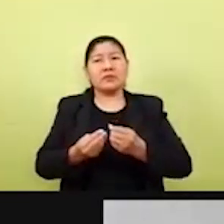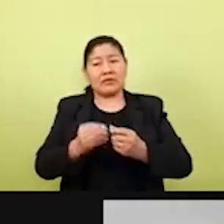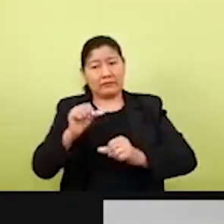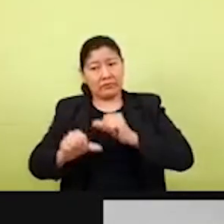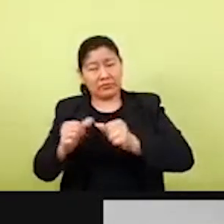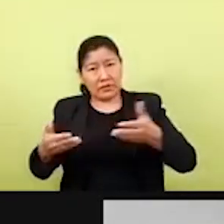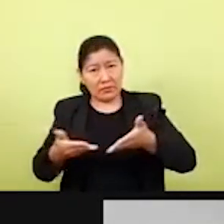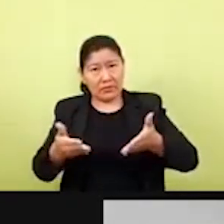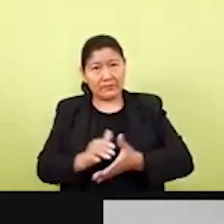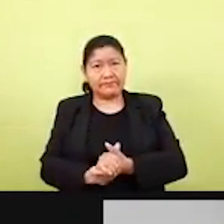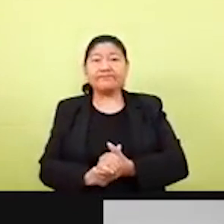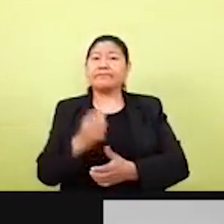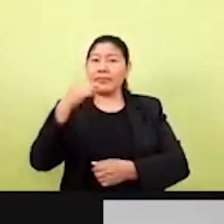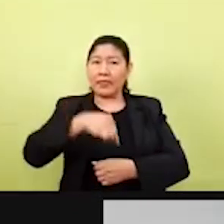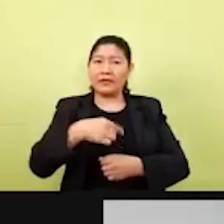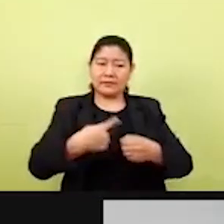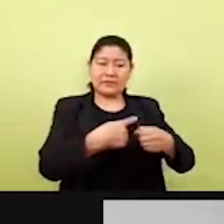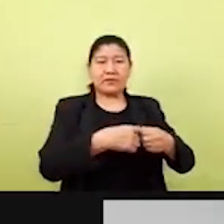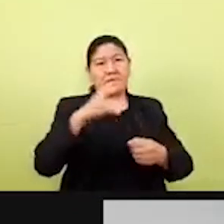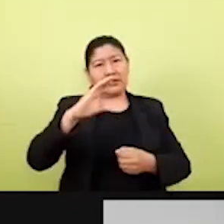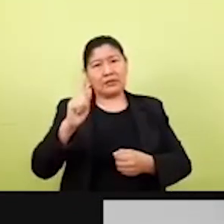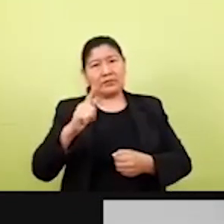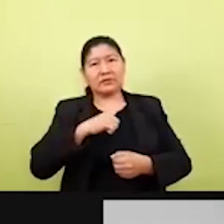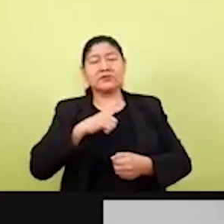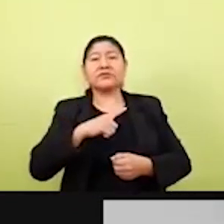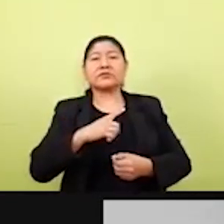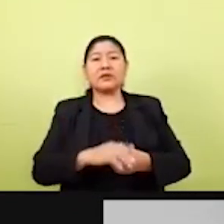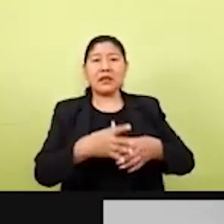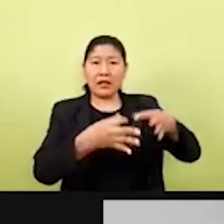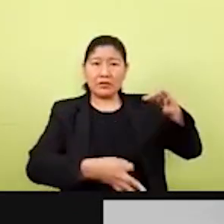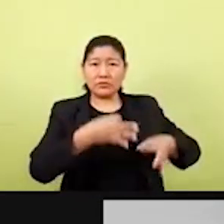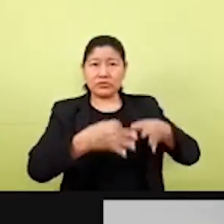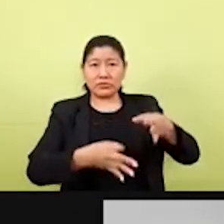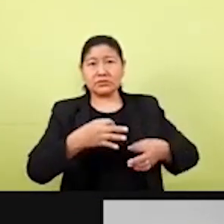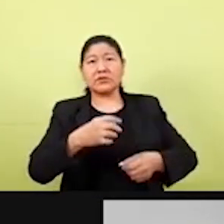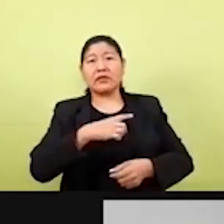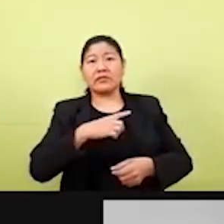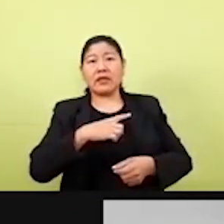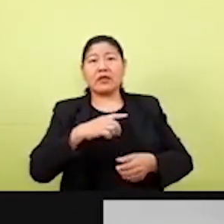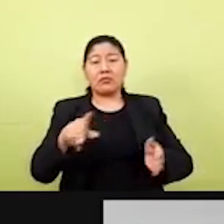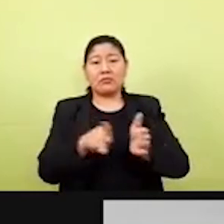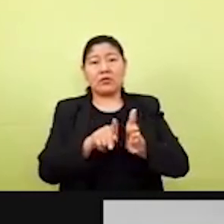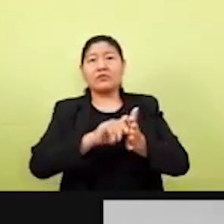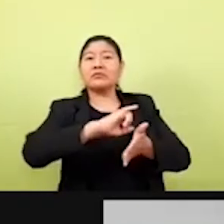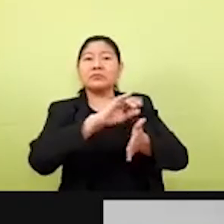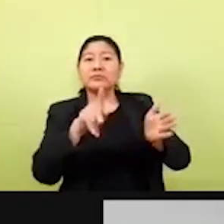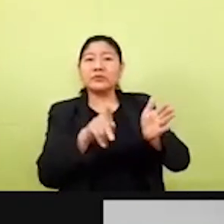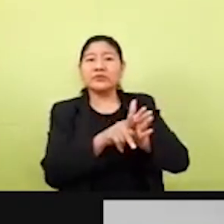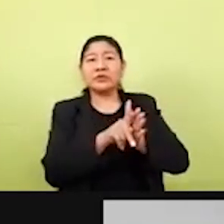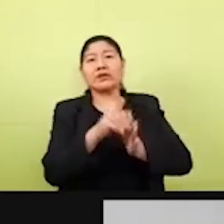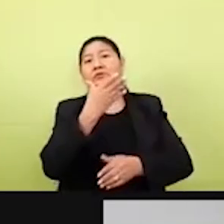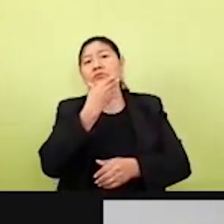Aqui em Campo Grande, o Tribunal de Justiça desenvolve um trabalho como esse para os homens que